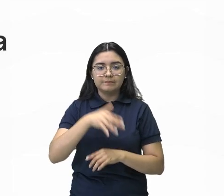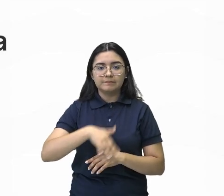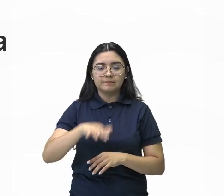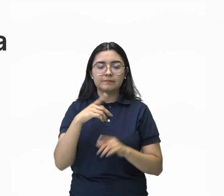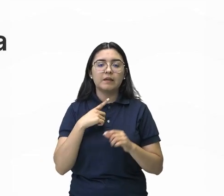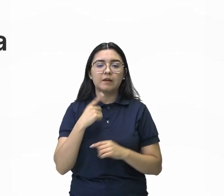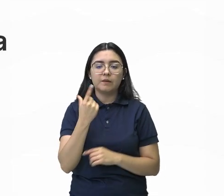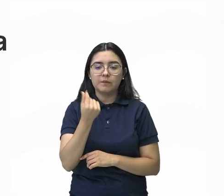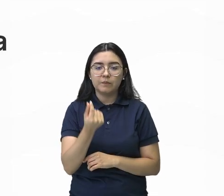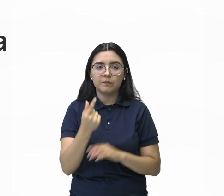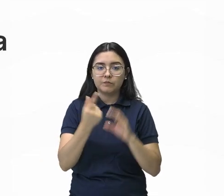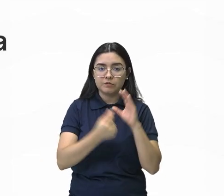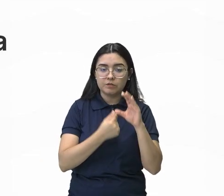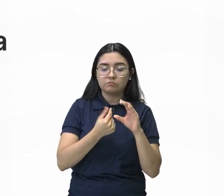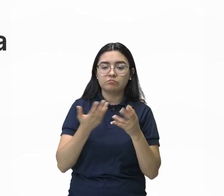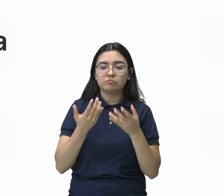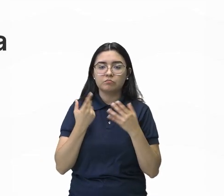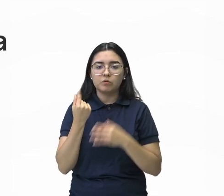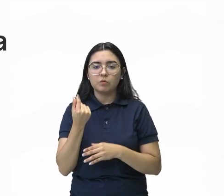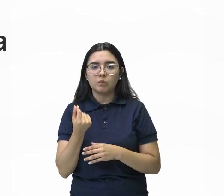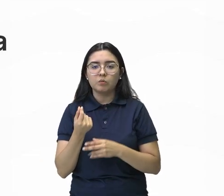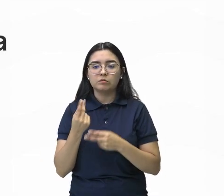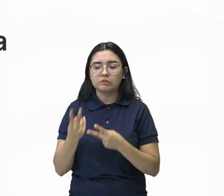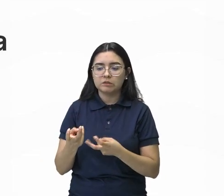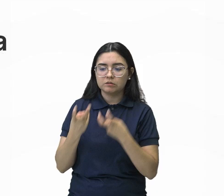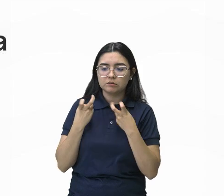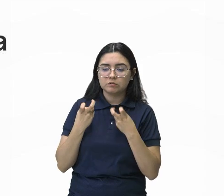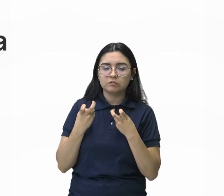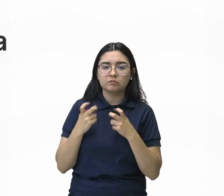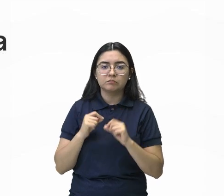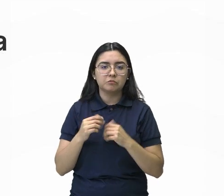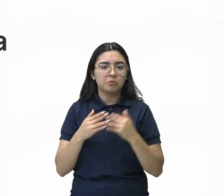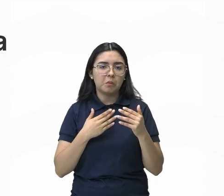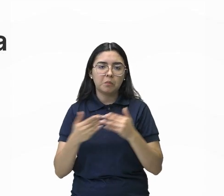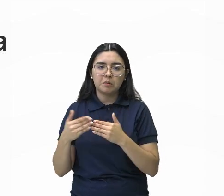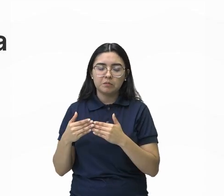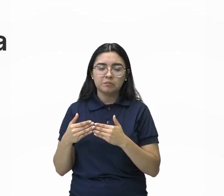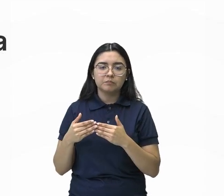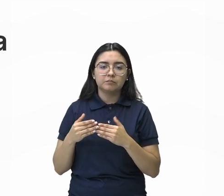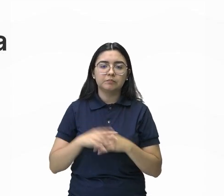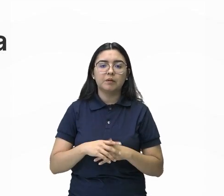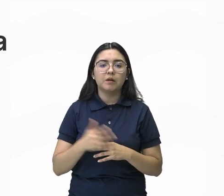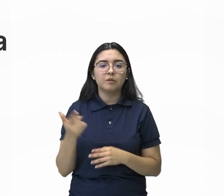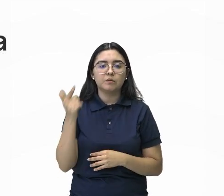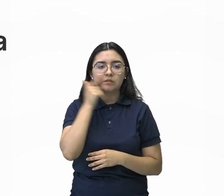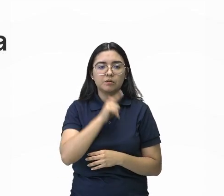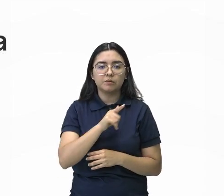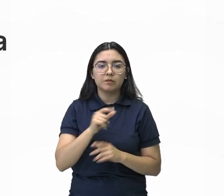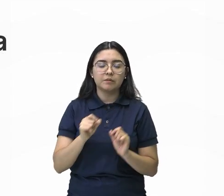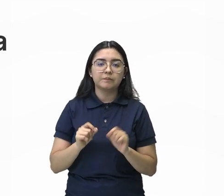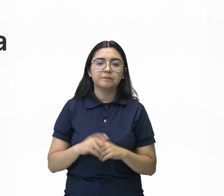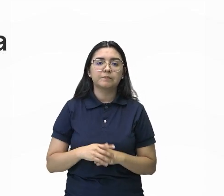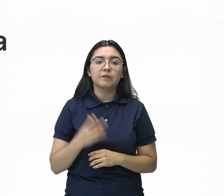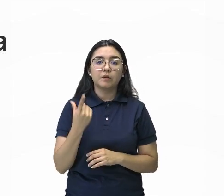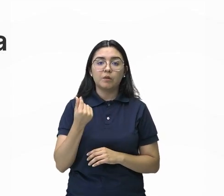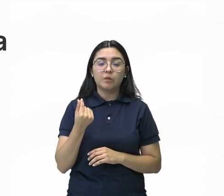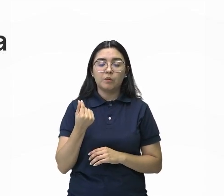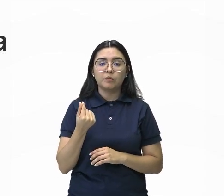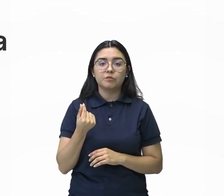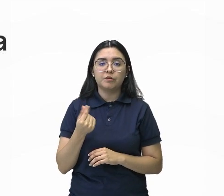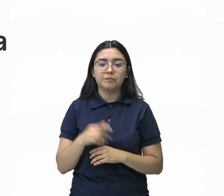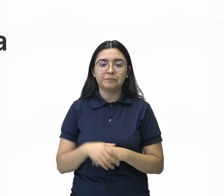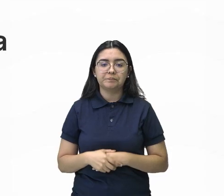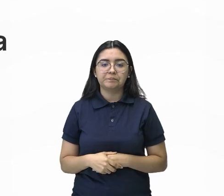quer extrair os recursos, sejam eles quais forem, para obter o quê? Lucro, para